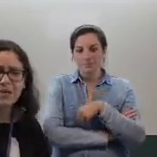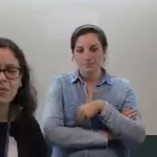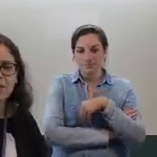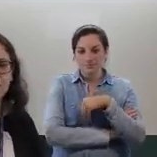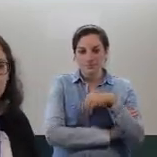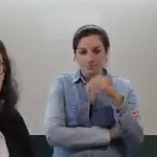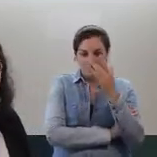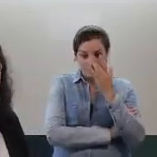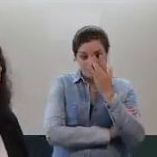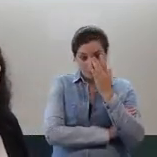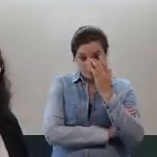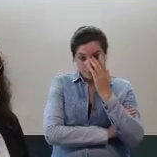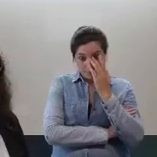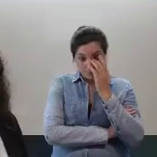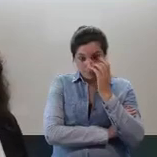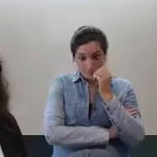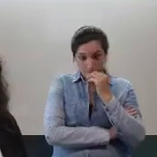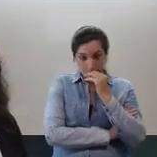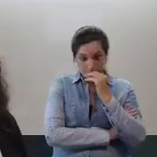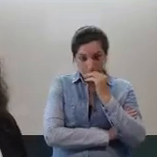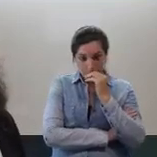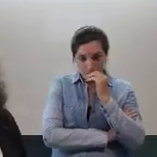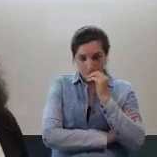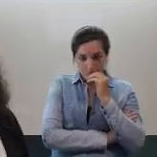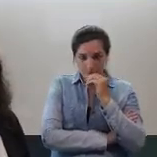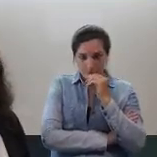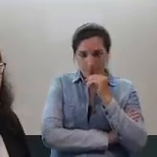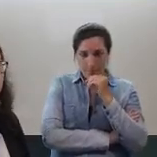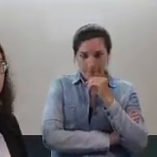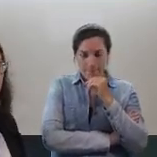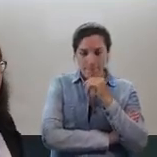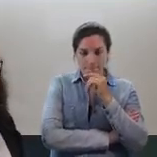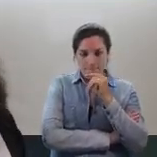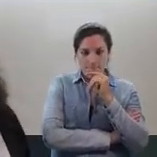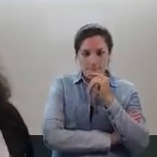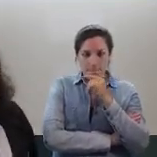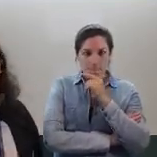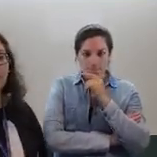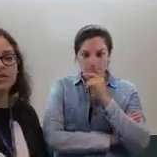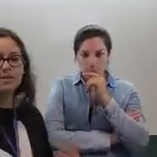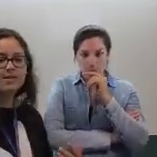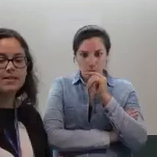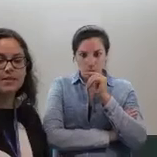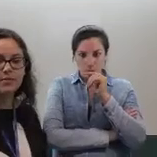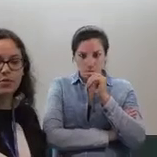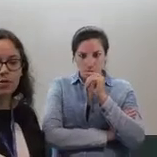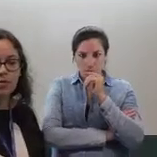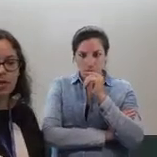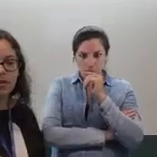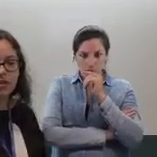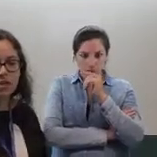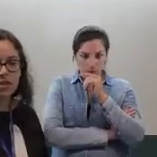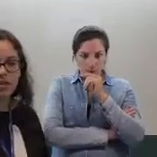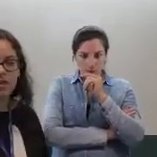Aí tem uns exemplos aqui legais, assim, que você pode estar procurando. Tô com dúvida como é que faz uma citação. Deixa eu